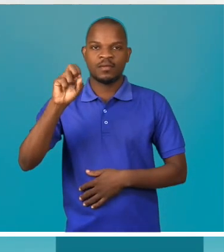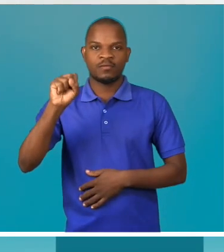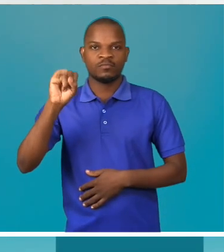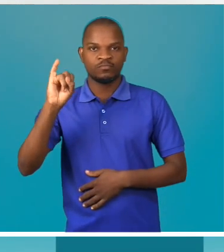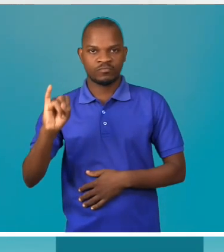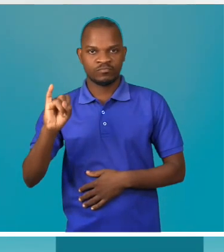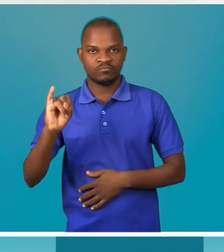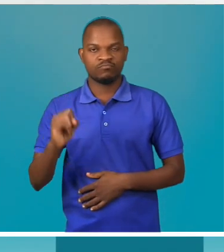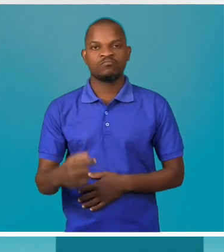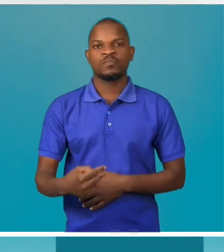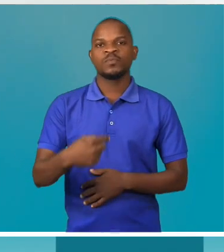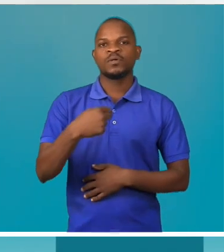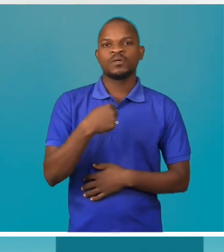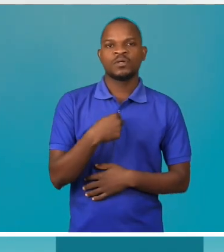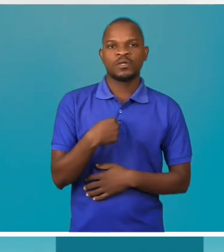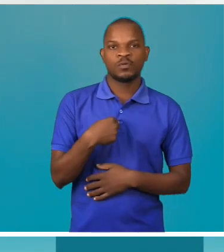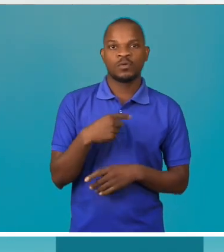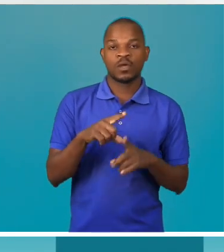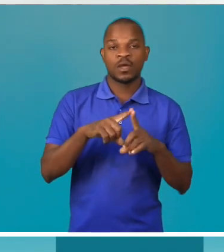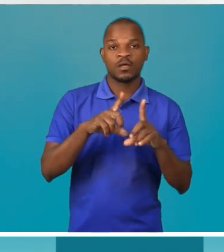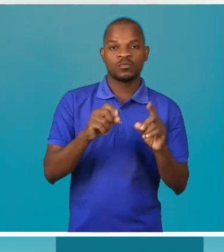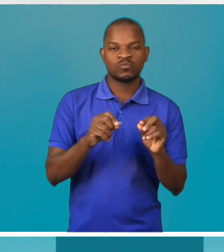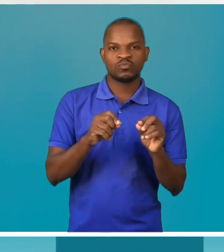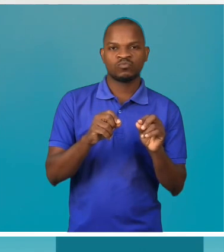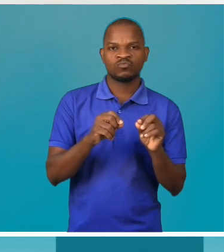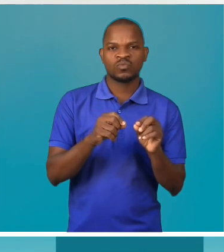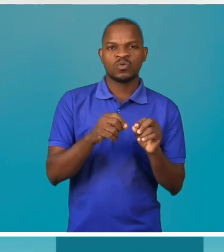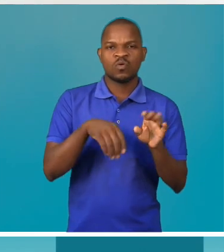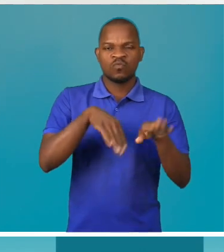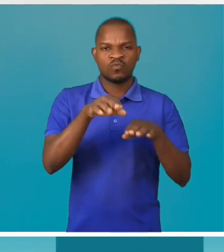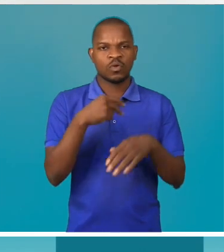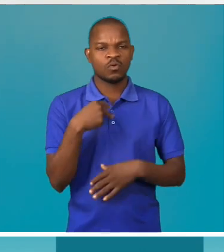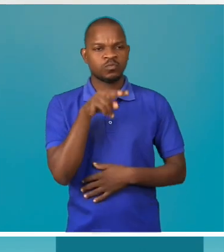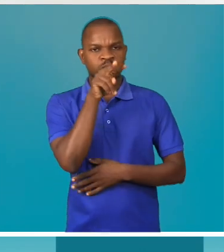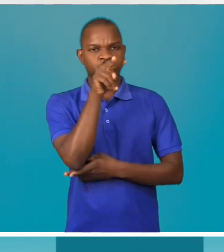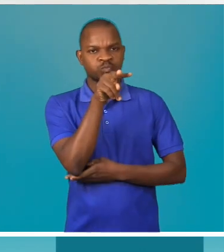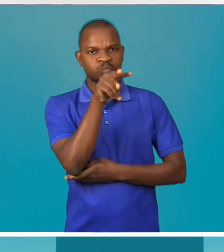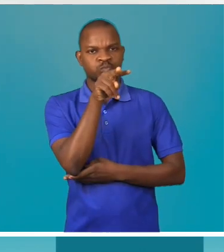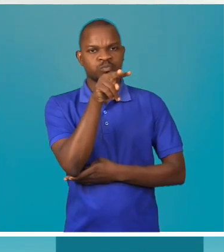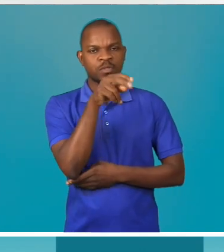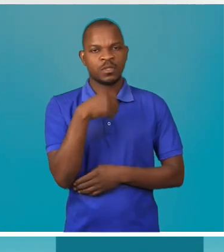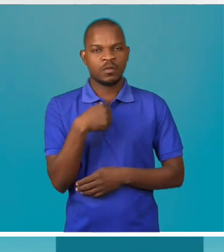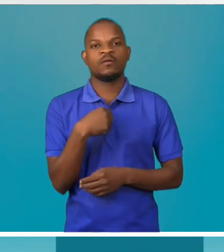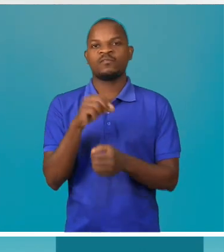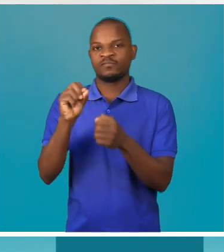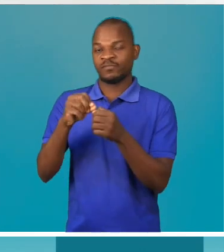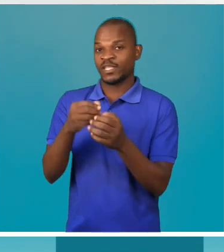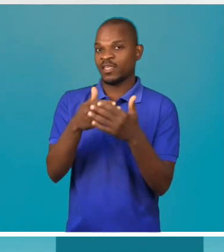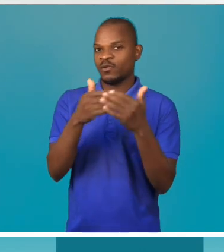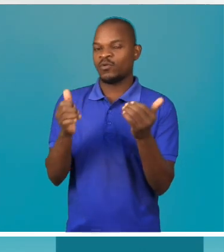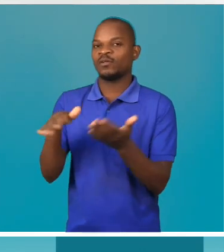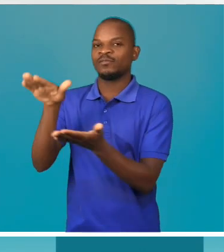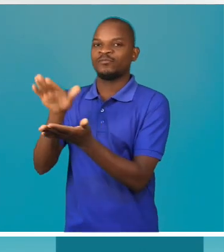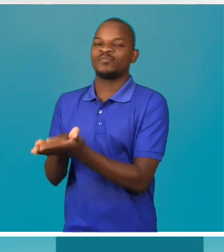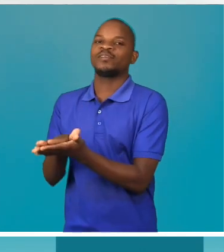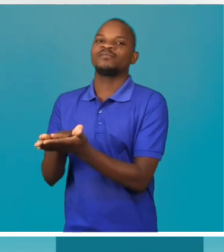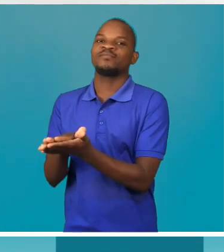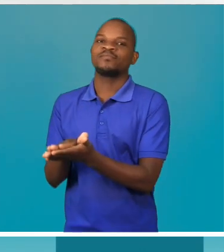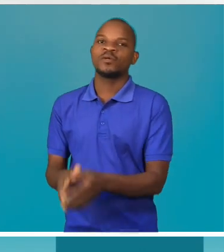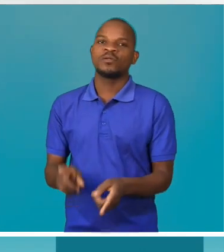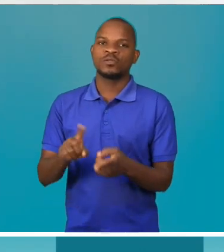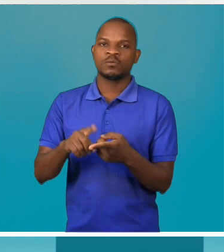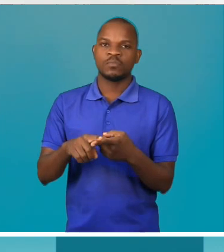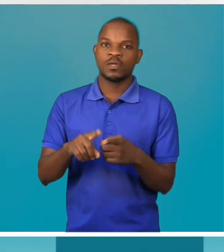Eu, por exemplo, nos jogos que eu assisto deles, faço em campo, essas